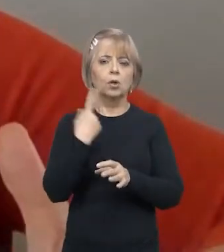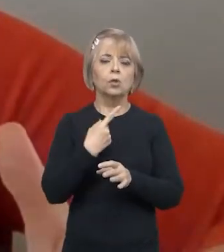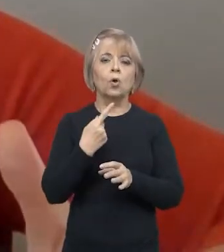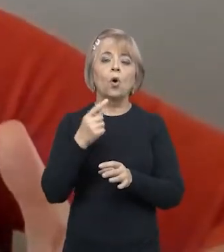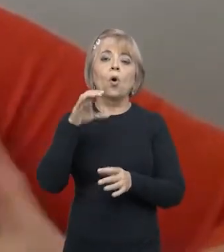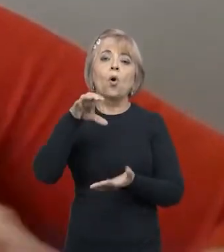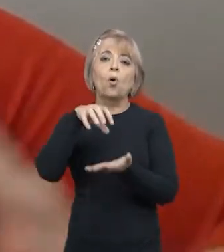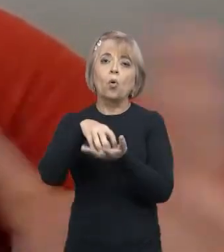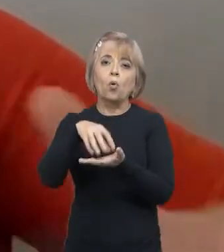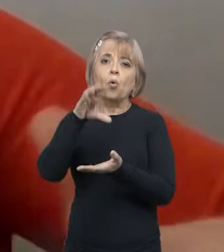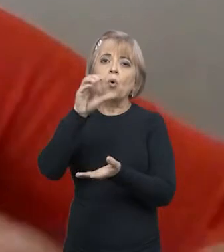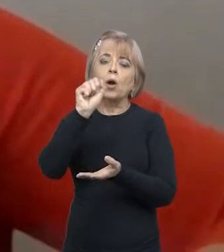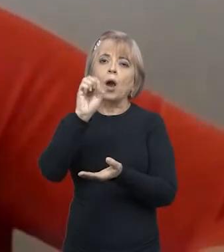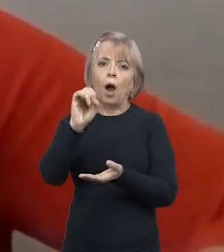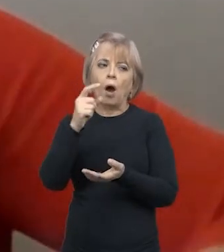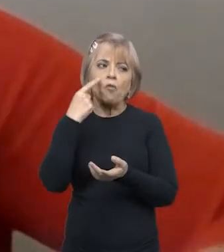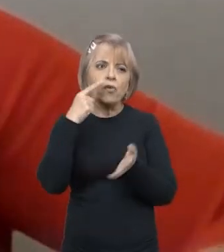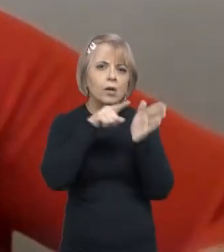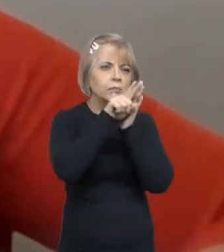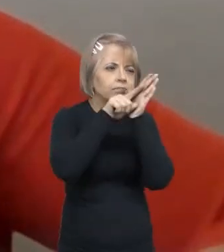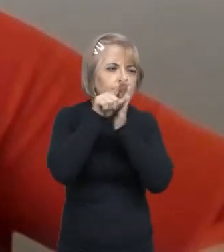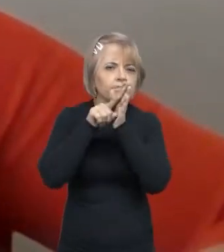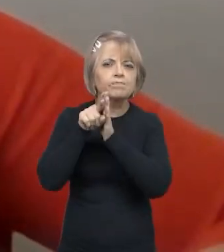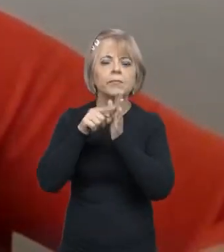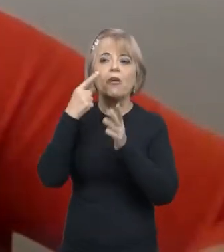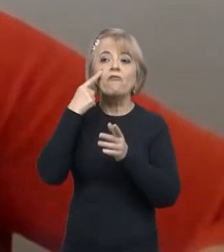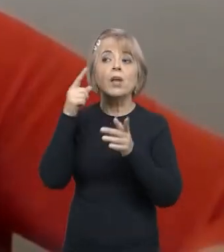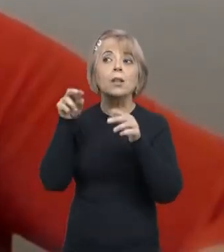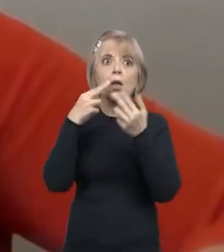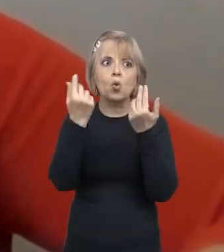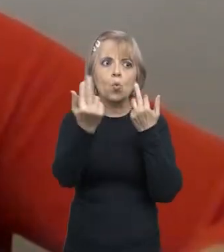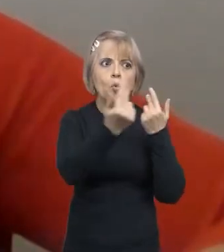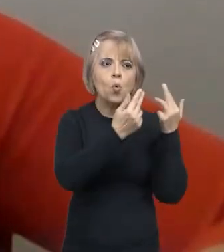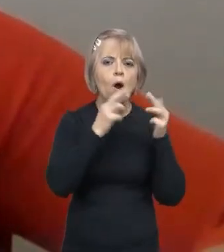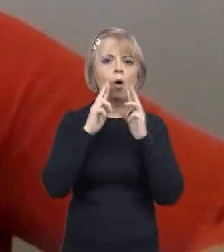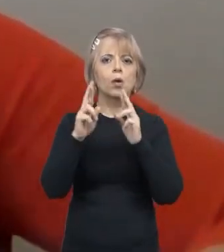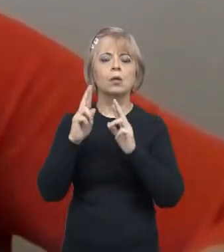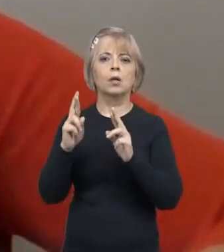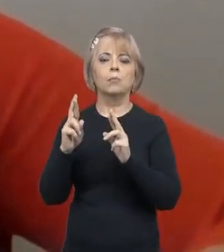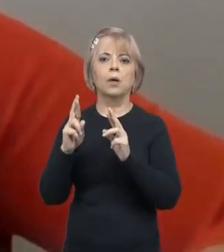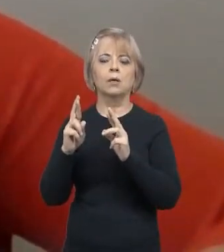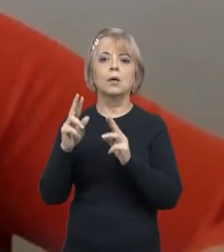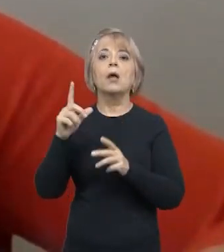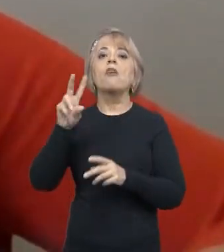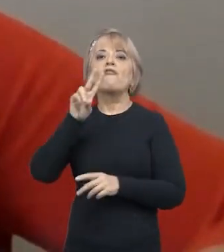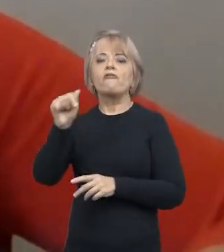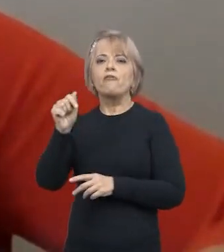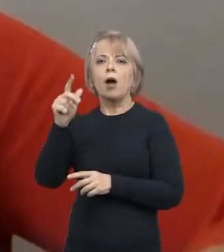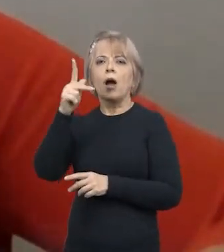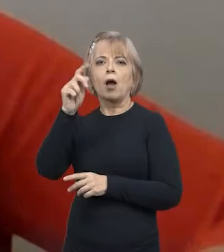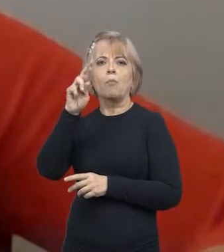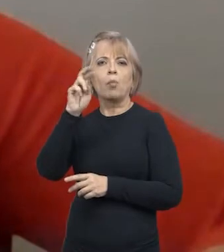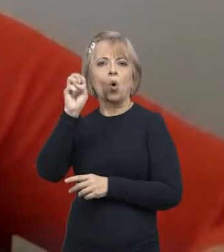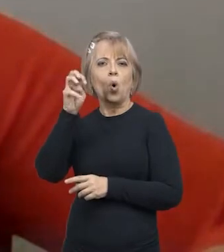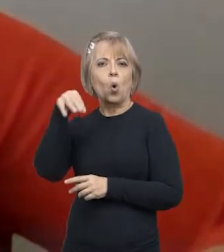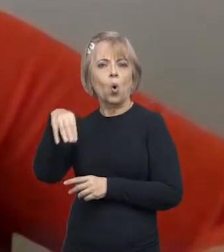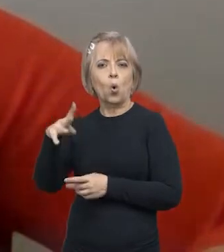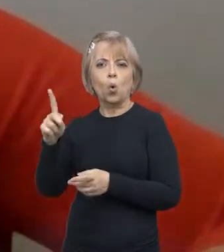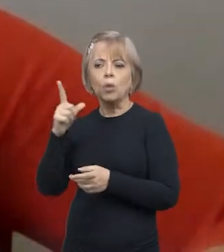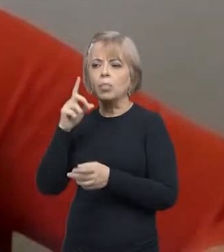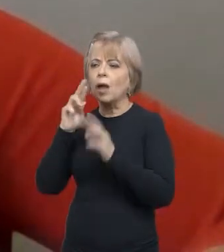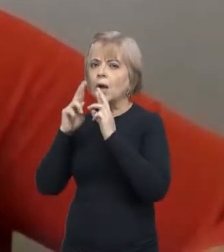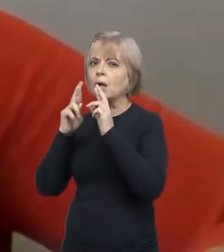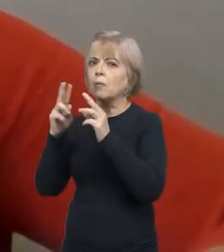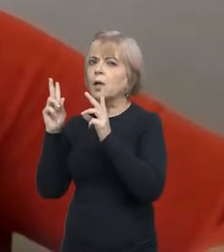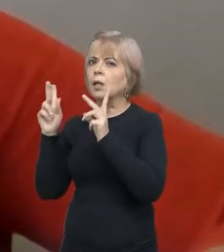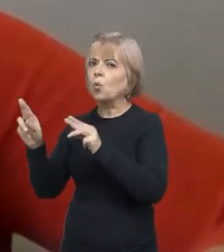faz esse apoio, verifique se há outras reclamações iguais. Então nós vamos aos bancos de dados dos PROCONs para ver se tem outras reclamações idênticas,